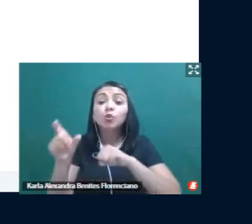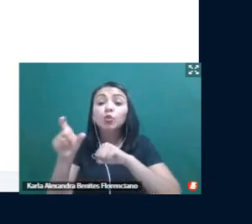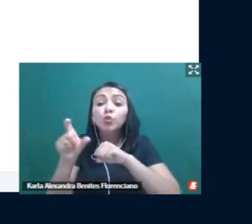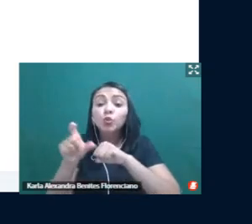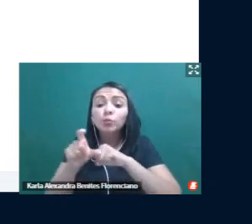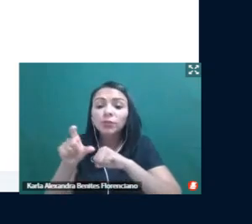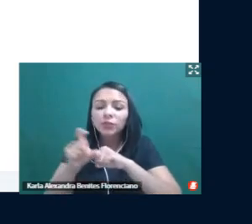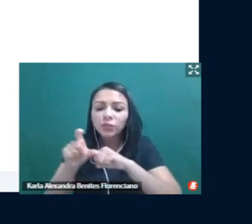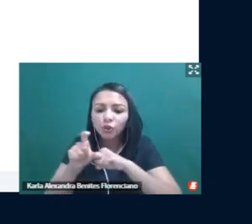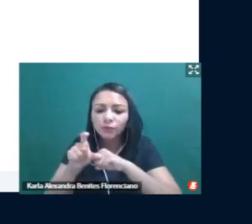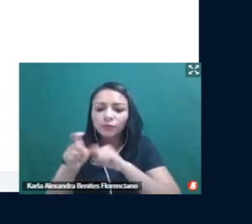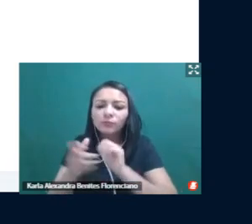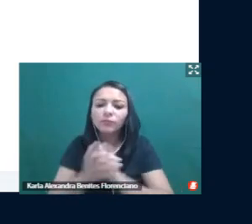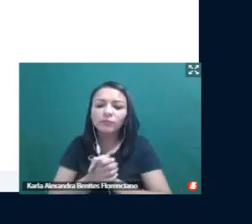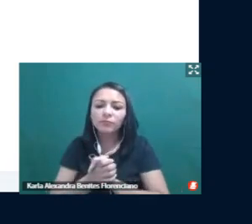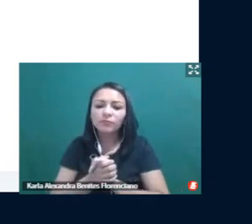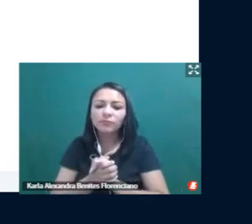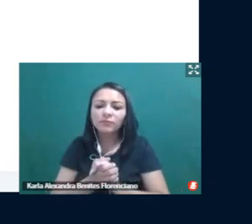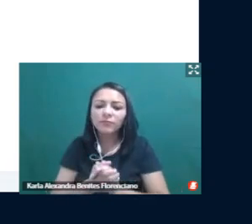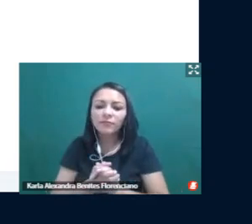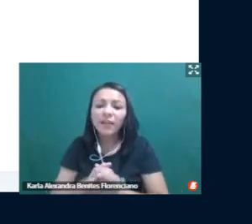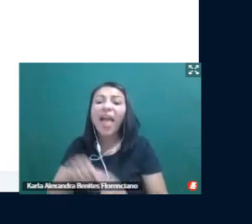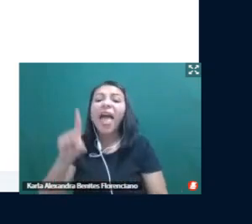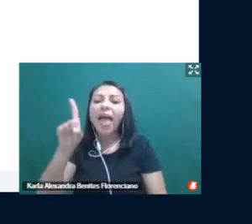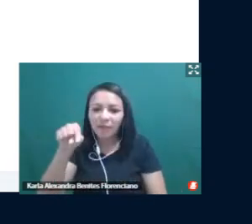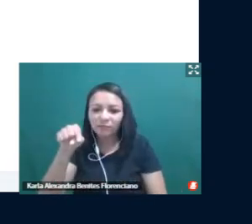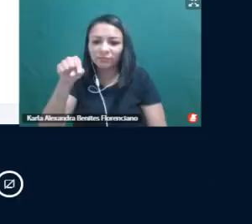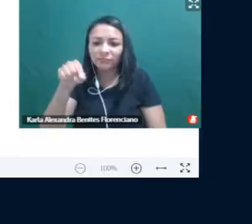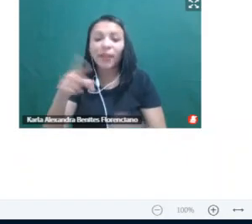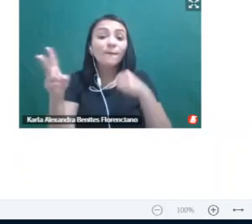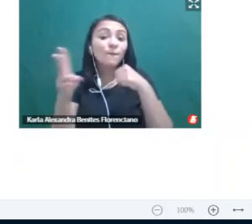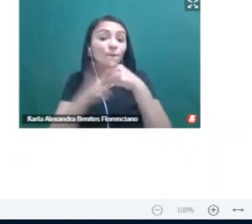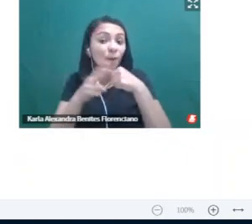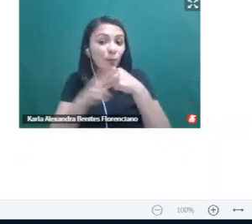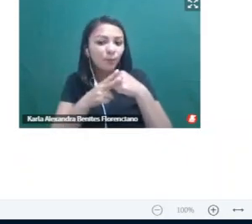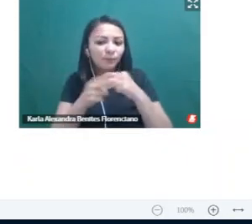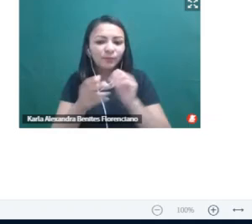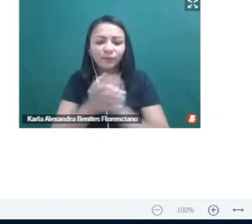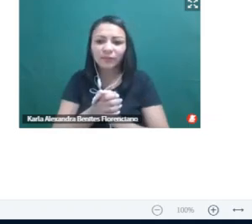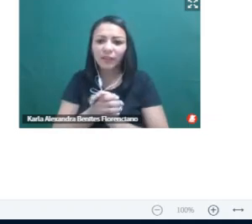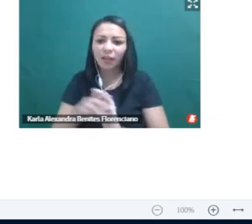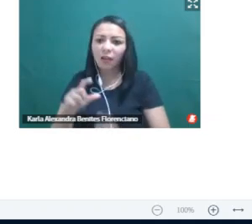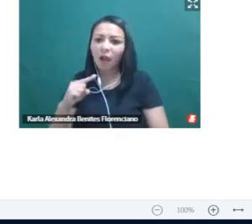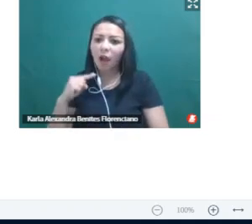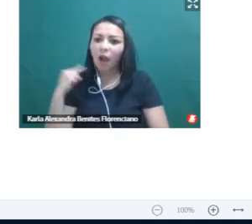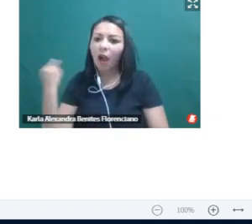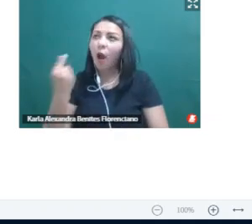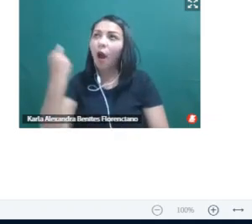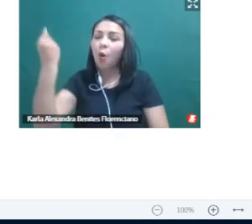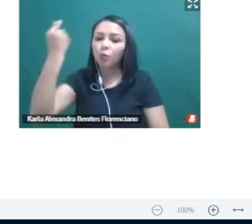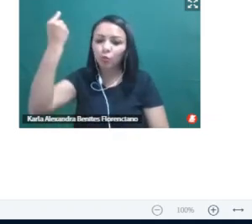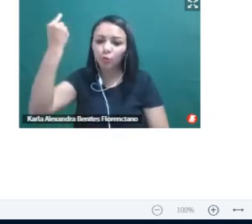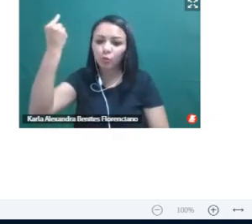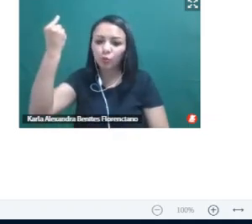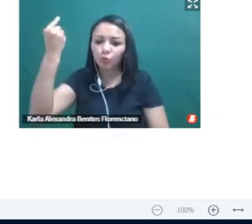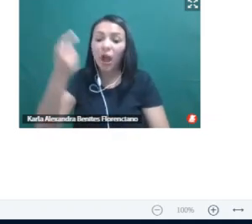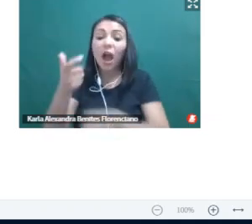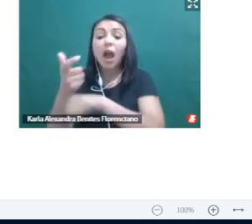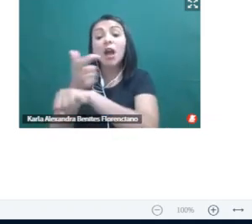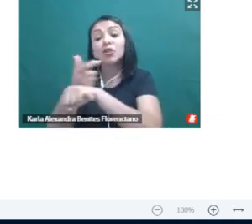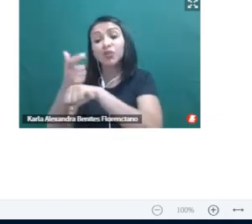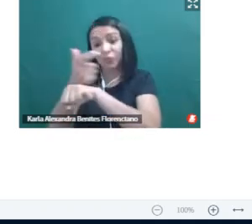substantivo. É verbo. O alto, adjetivo.